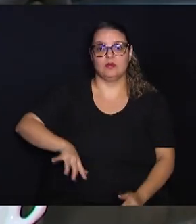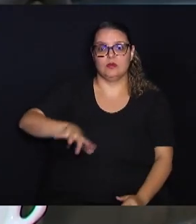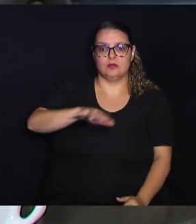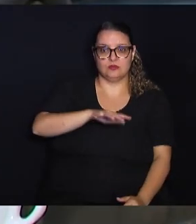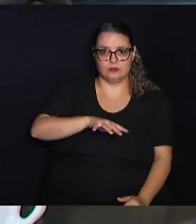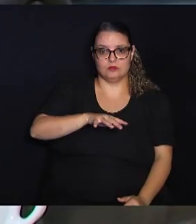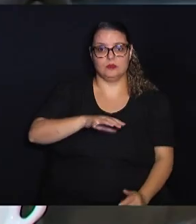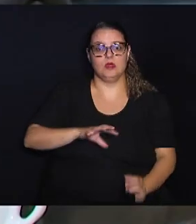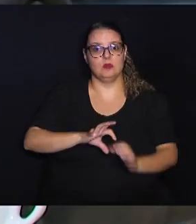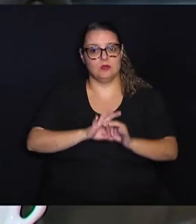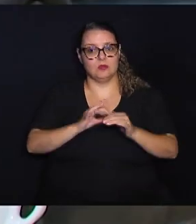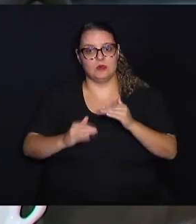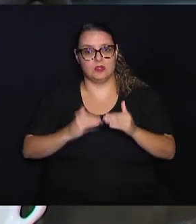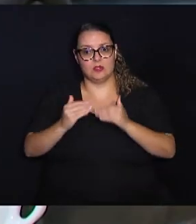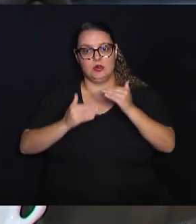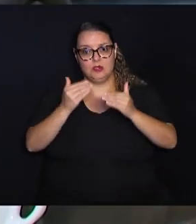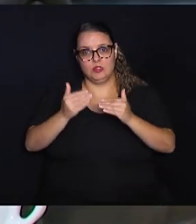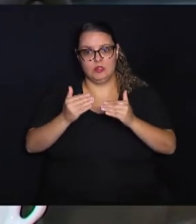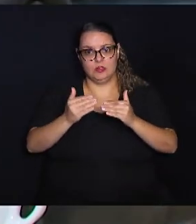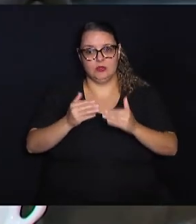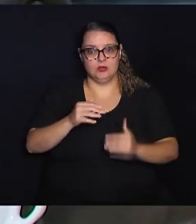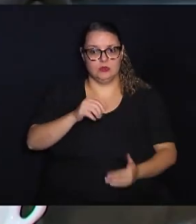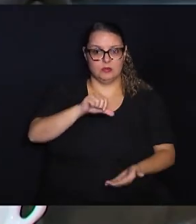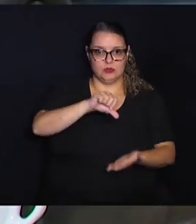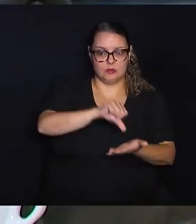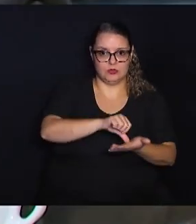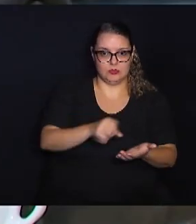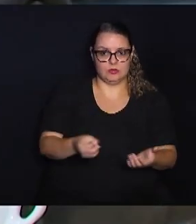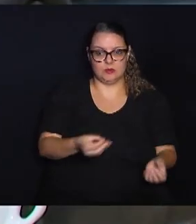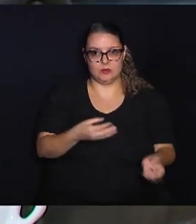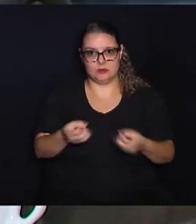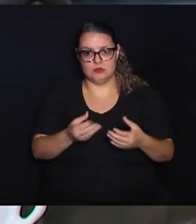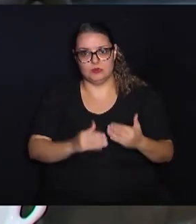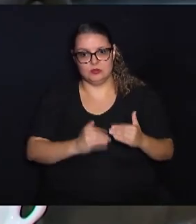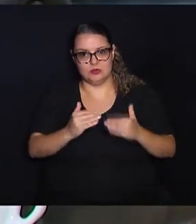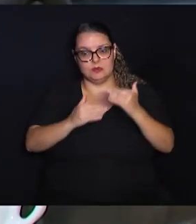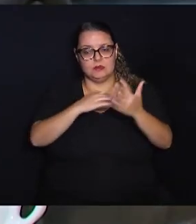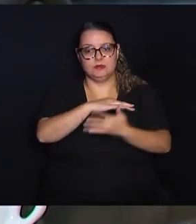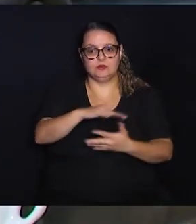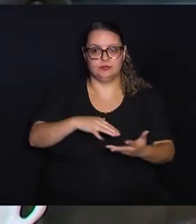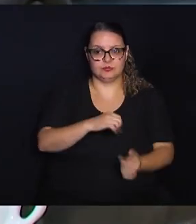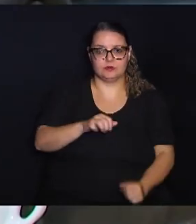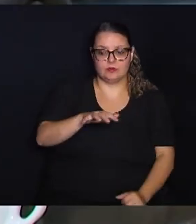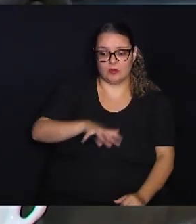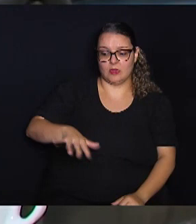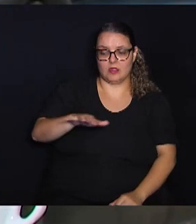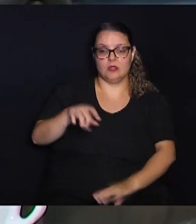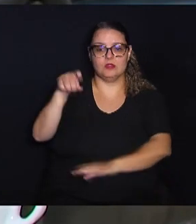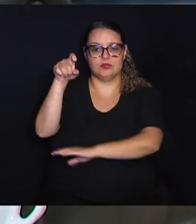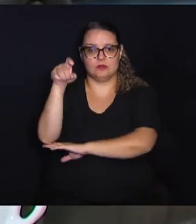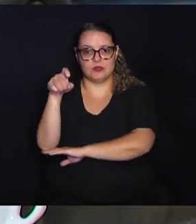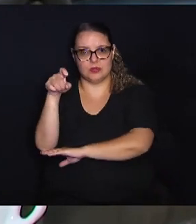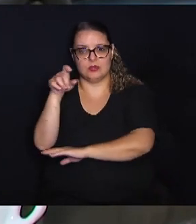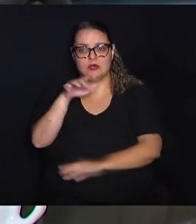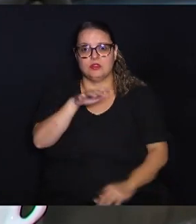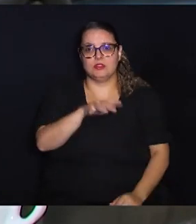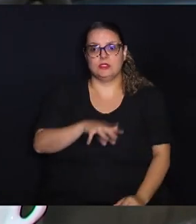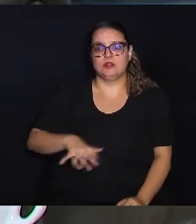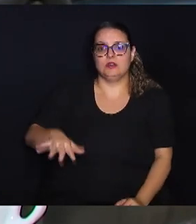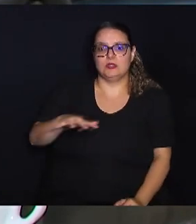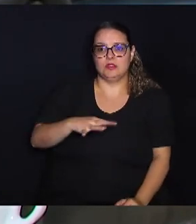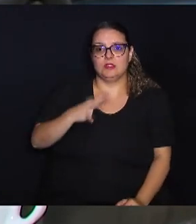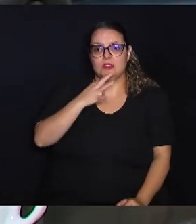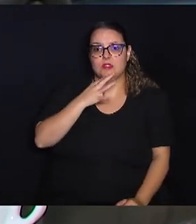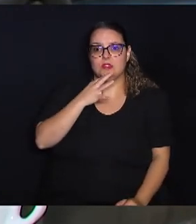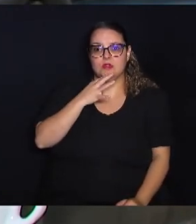permitir o desenvolvimento desse polo de inovação e desenvolvimento sustentável na região de Barão Geraldo, na área conhecida como a área